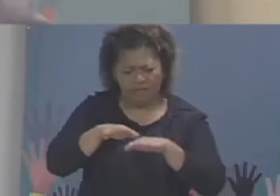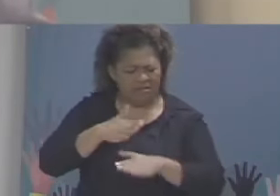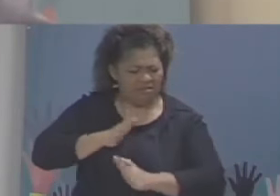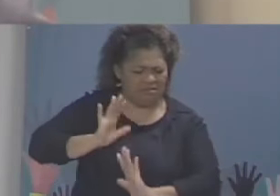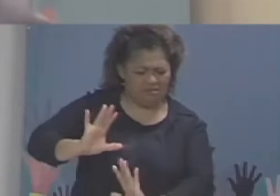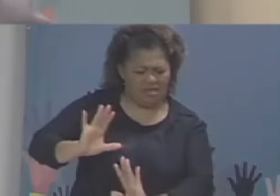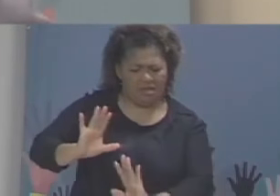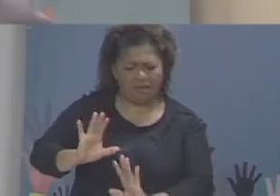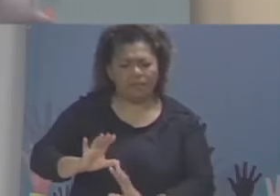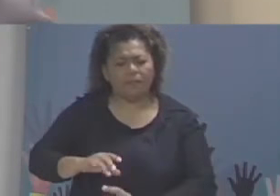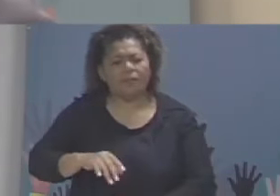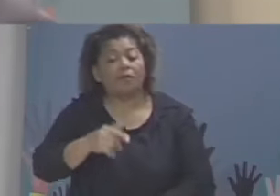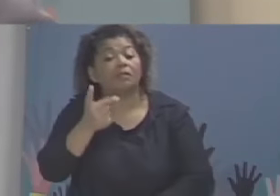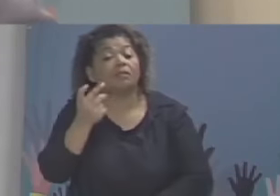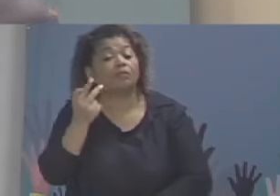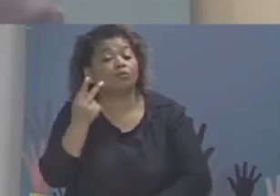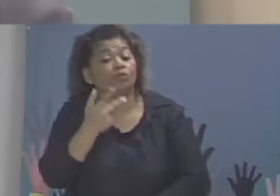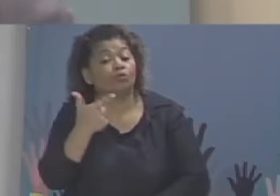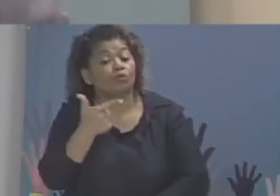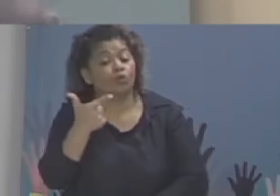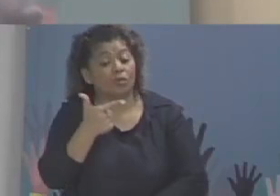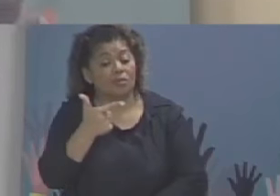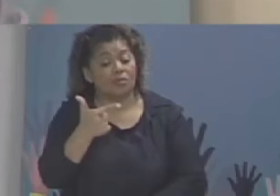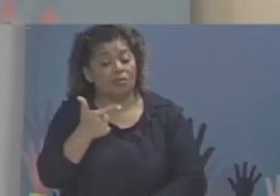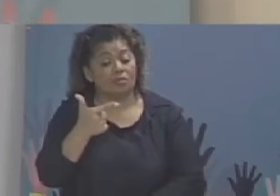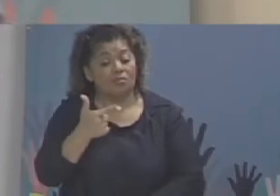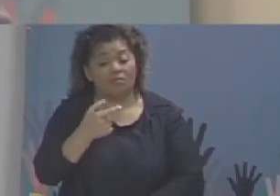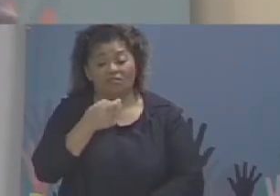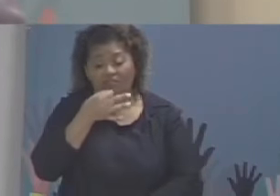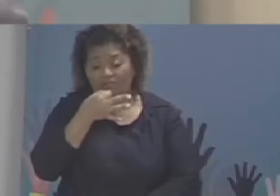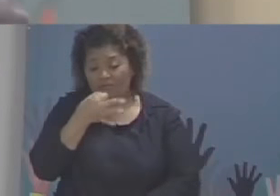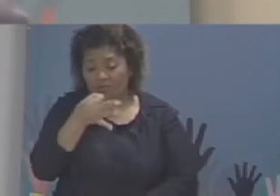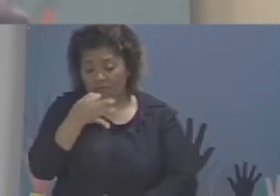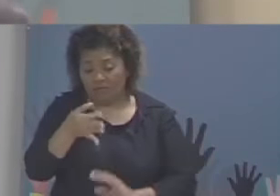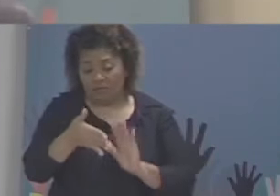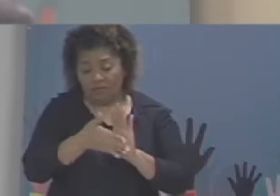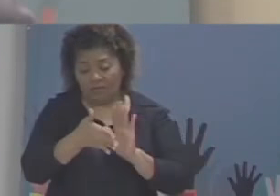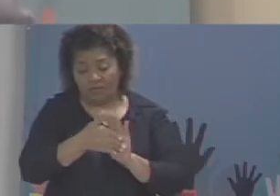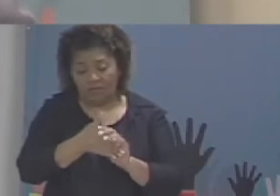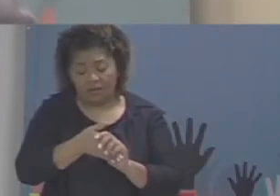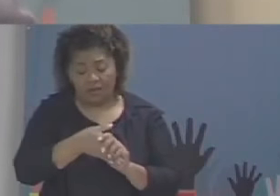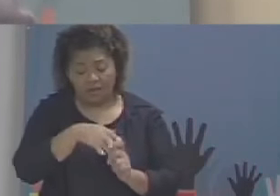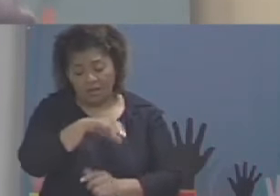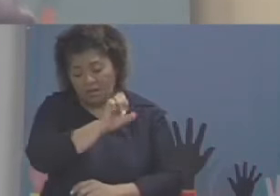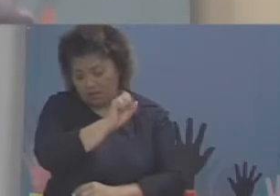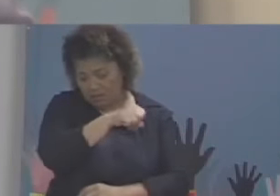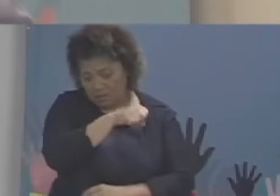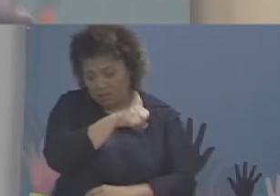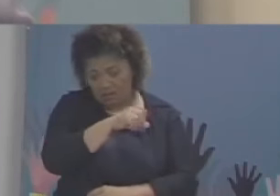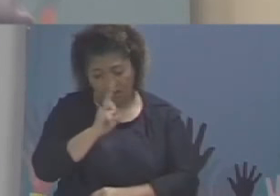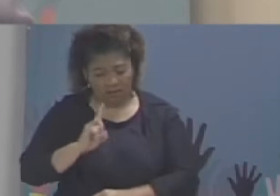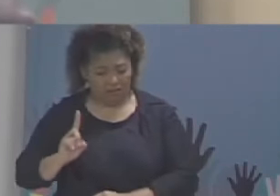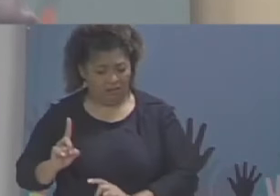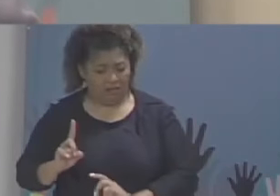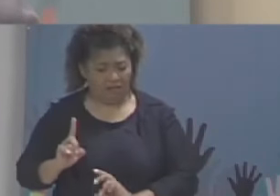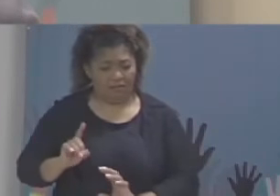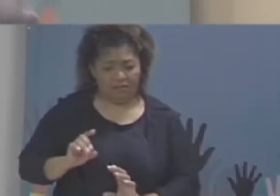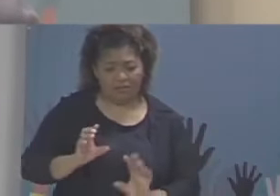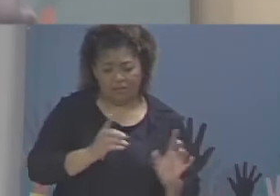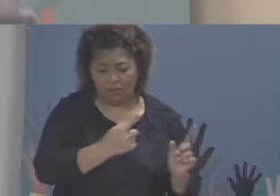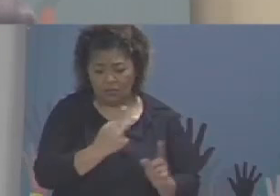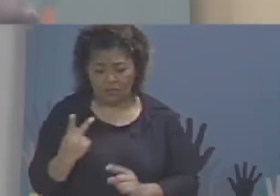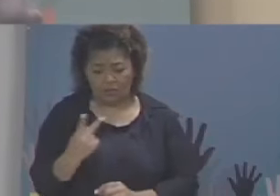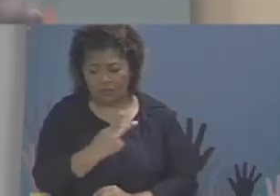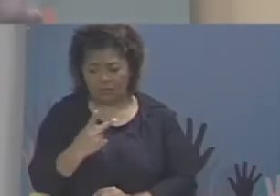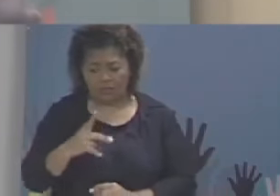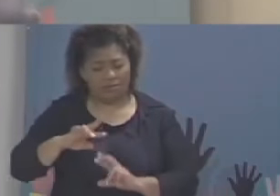dois posicionamentos que são de antítese. Uns acham que sim, outros acham que não. Na verdade, o que a gente quer fazer é justamente nessas questões que são